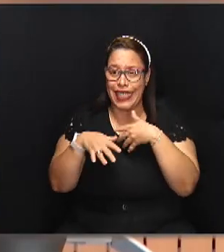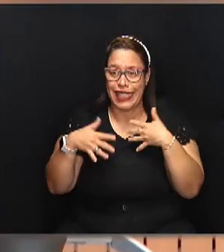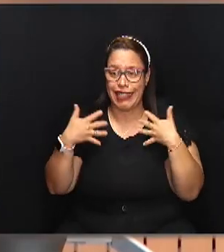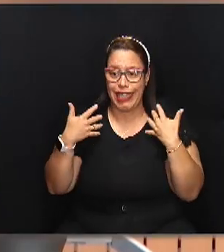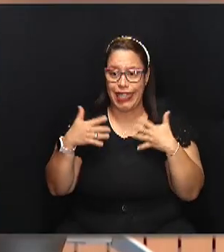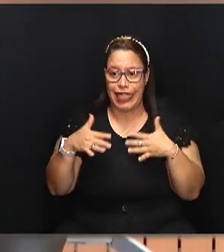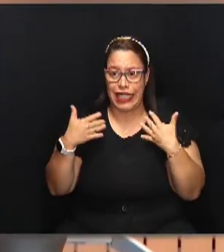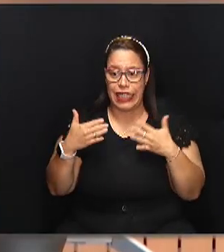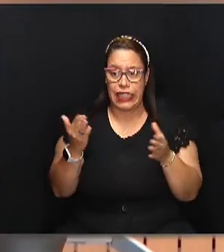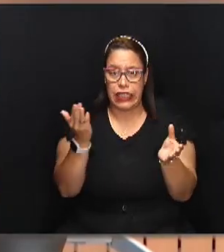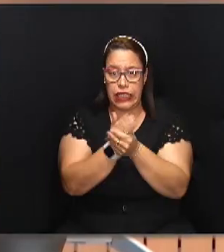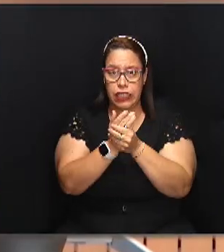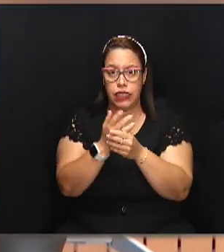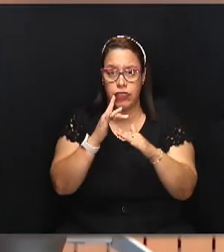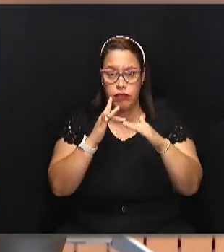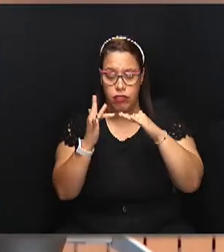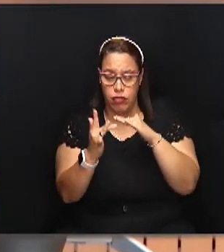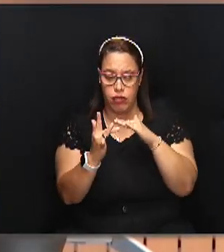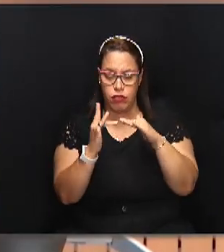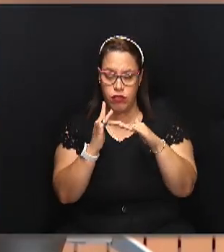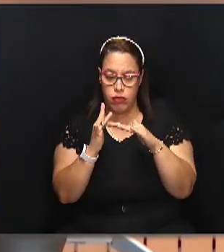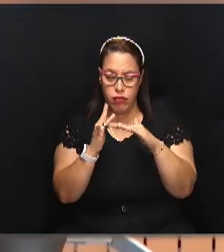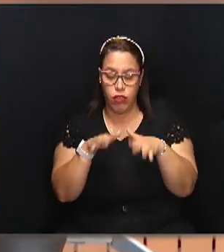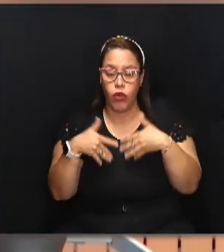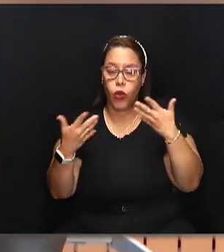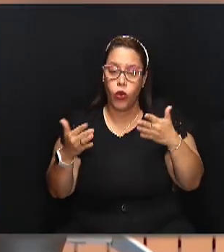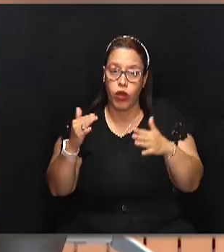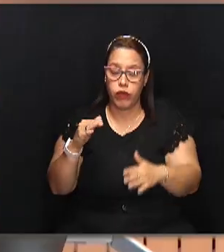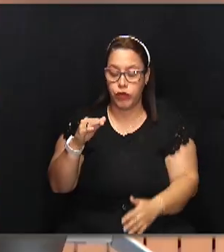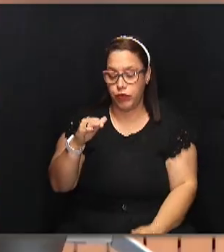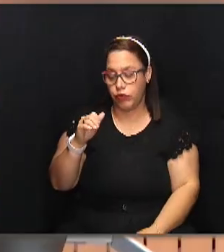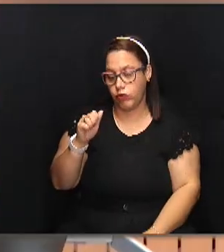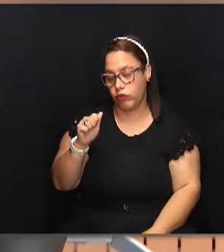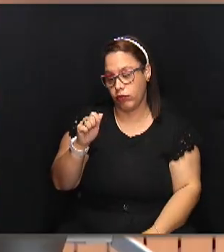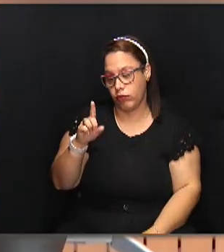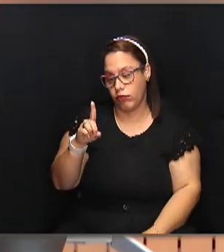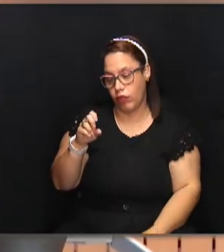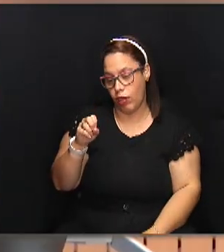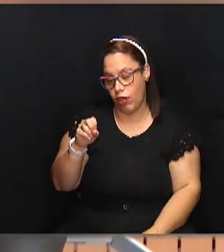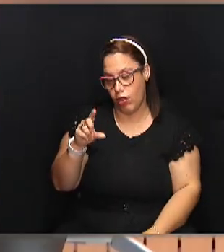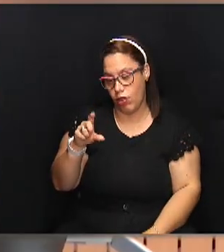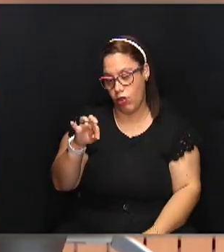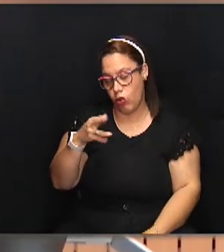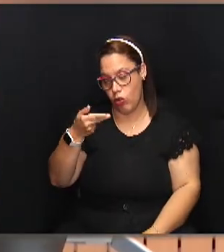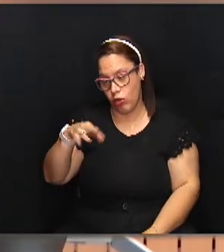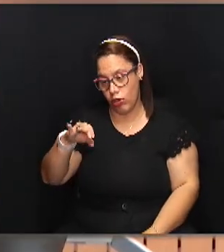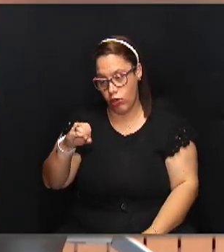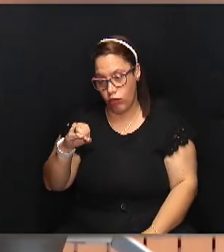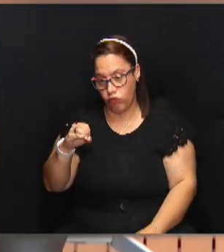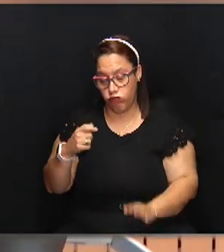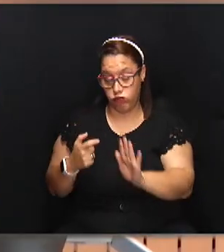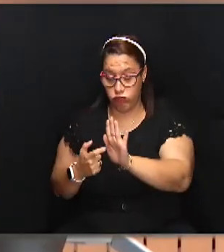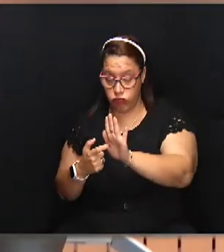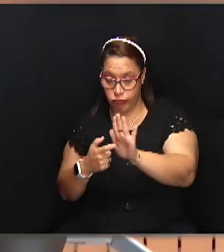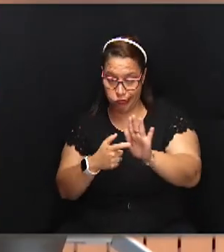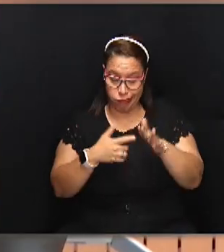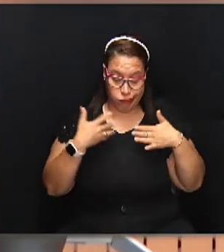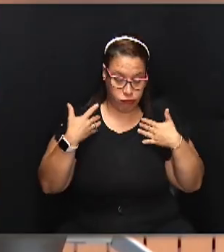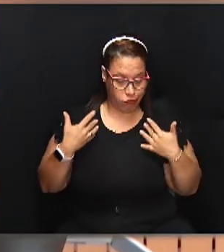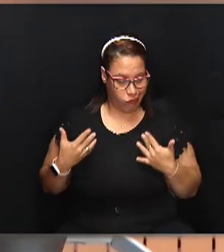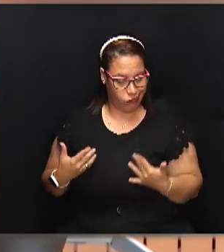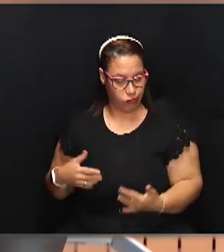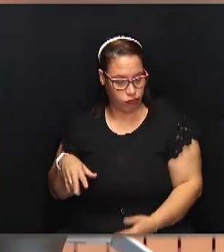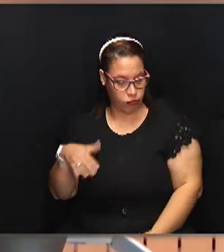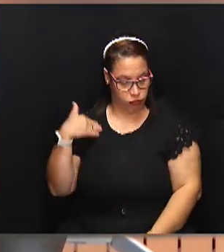o processo das redes sociais. Quando nós estamos falando de adultização, nós temos o elemento da erotização, e isso vou tratar logo